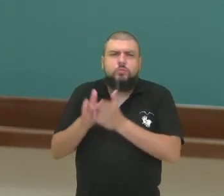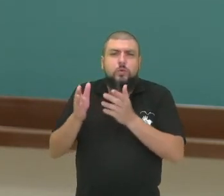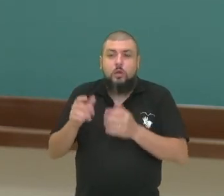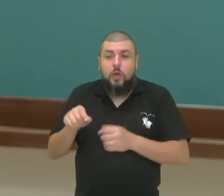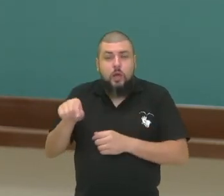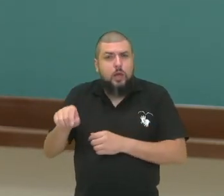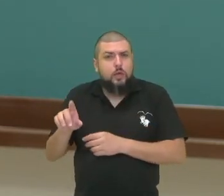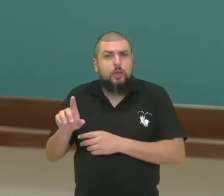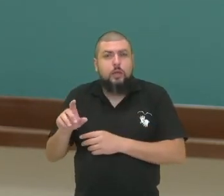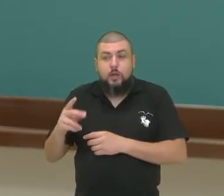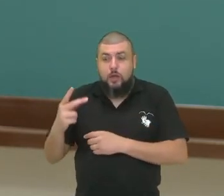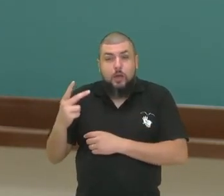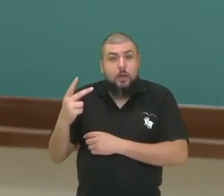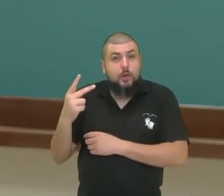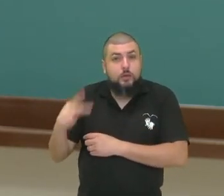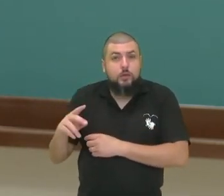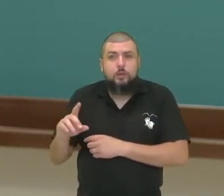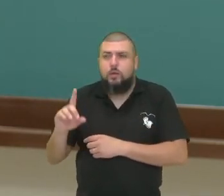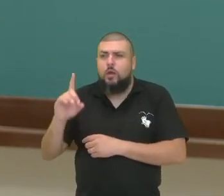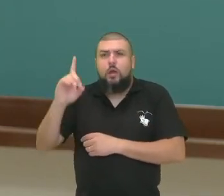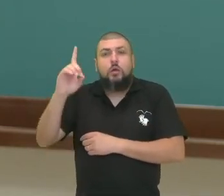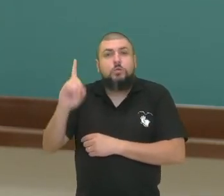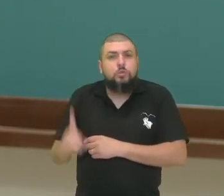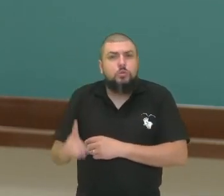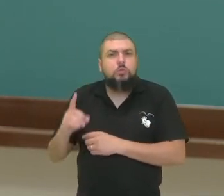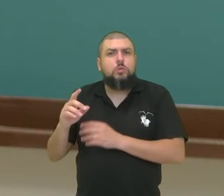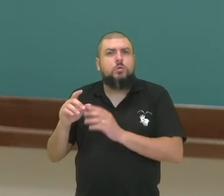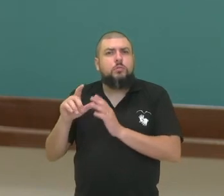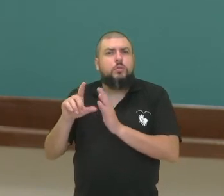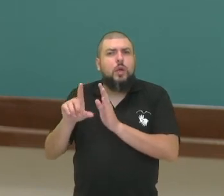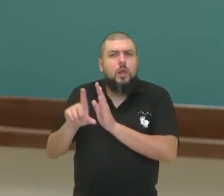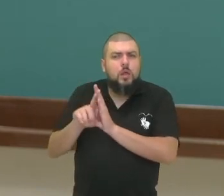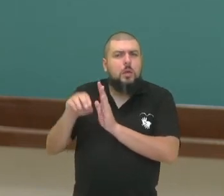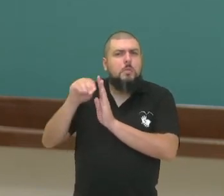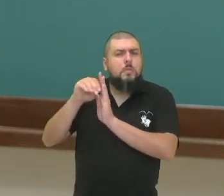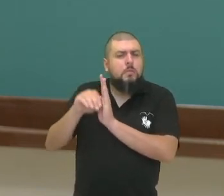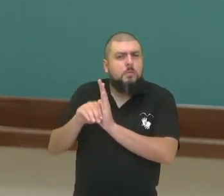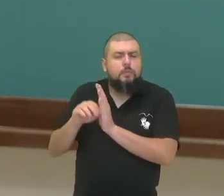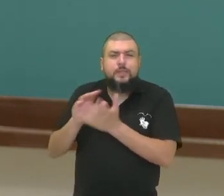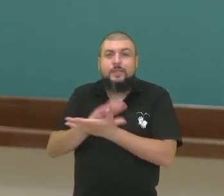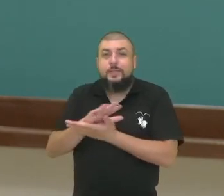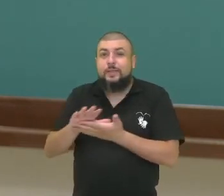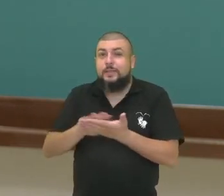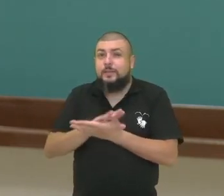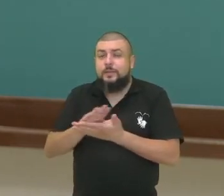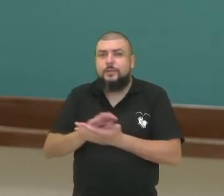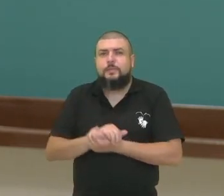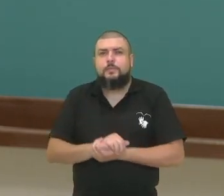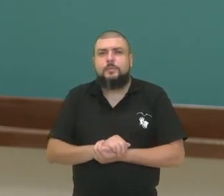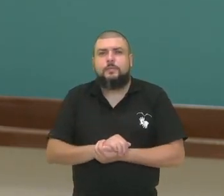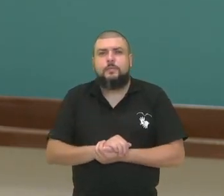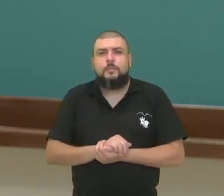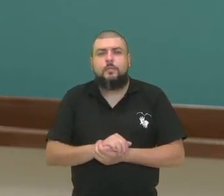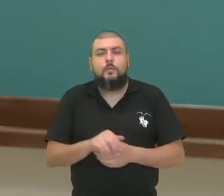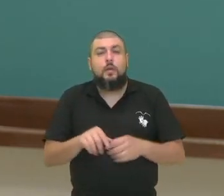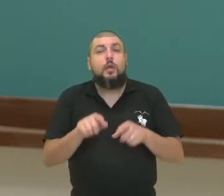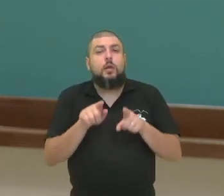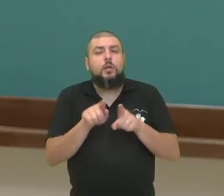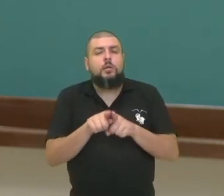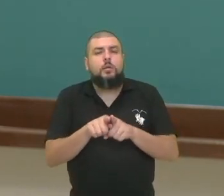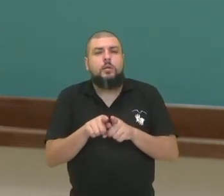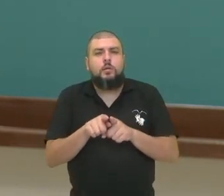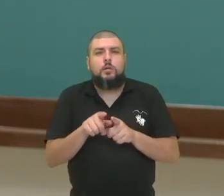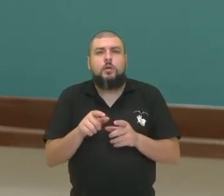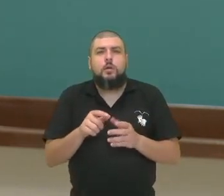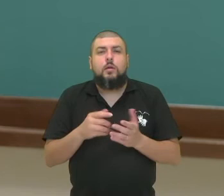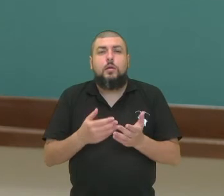à legislação trabalhista, como um trabalhador urbano tinha. Então você tem essa mão de obra bastante precária. A perda de propriedade dos